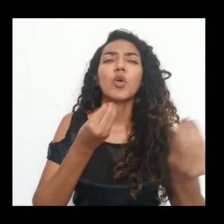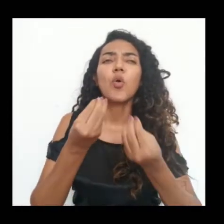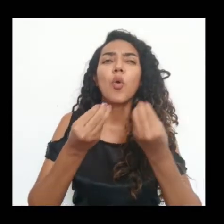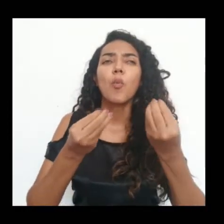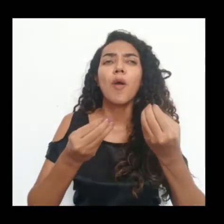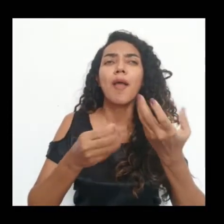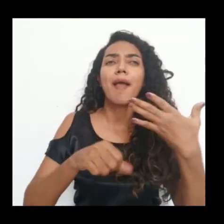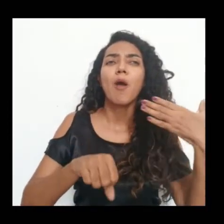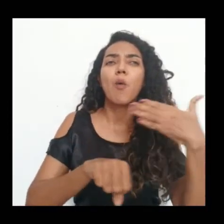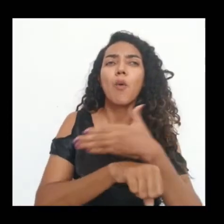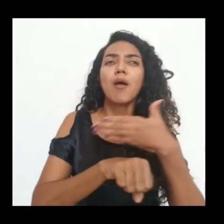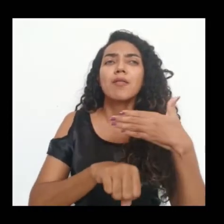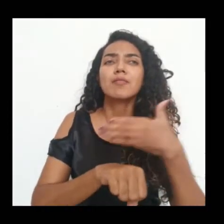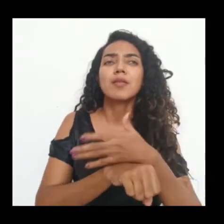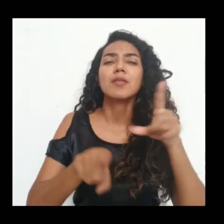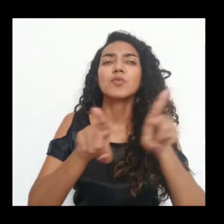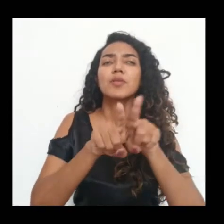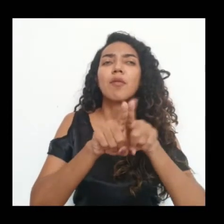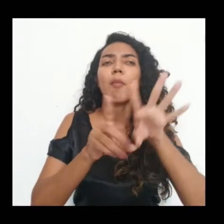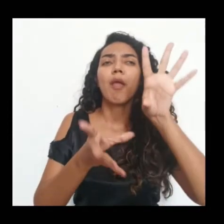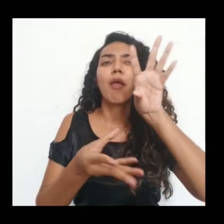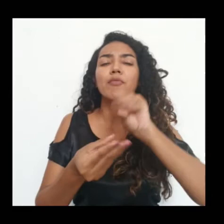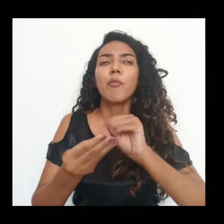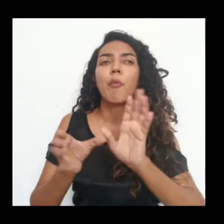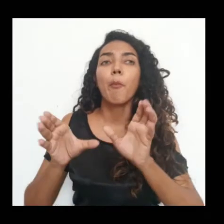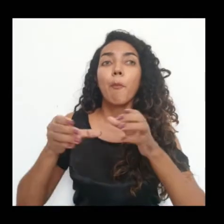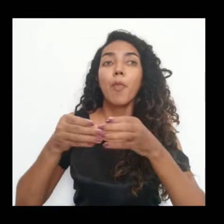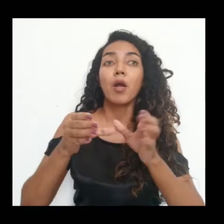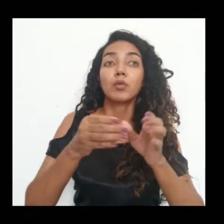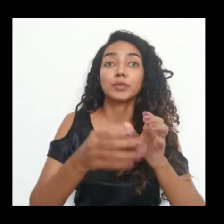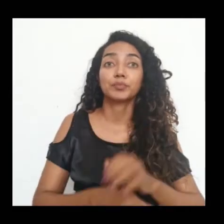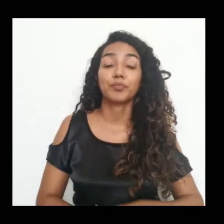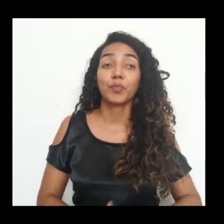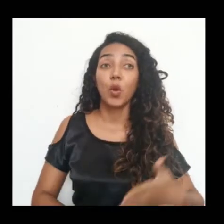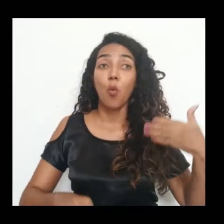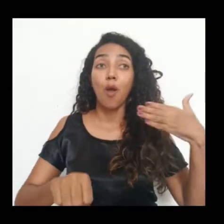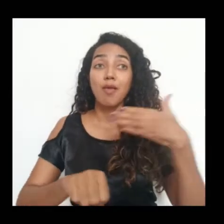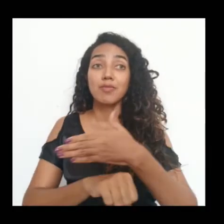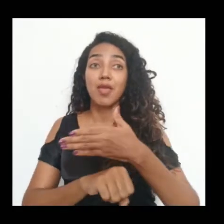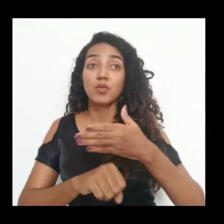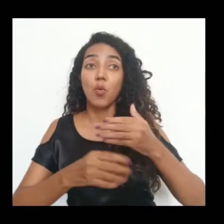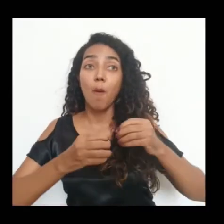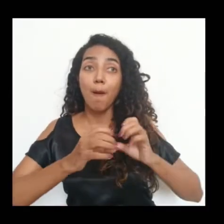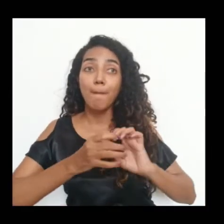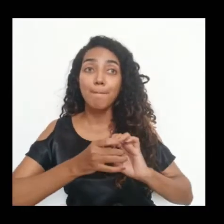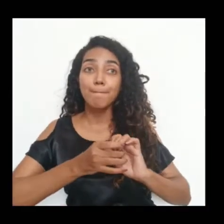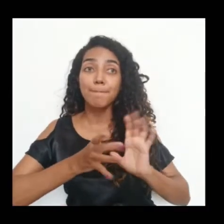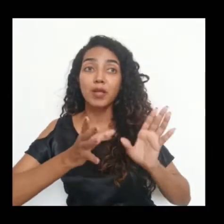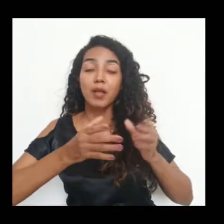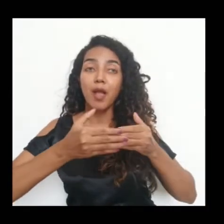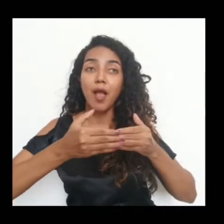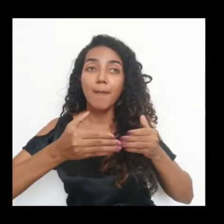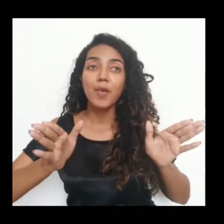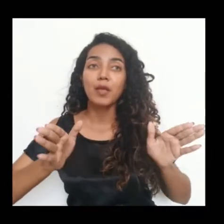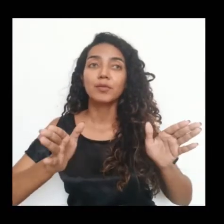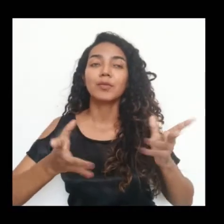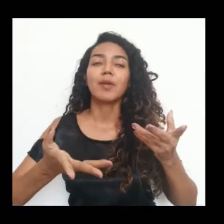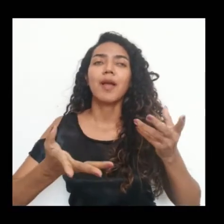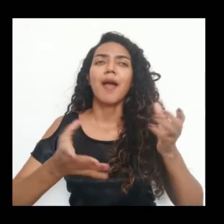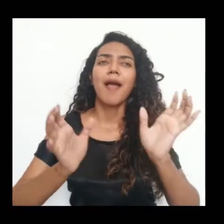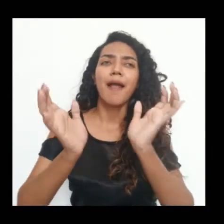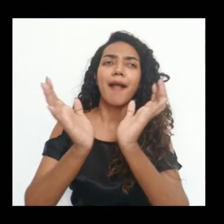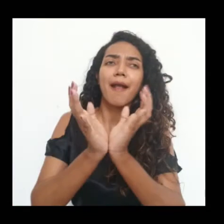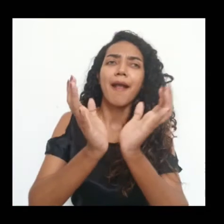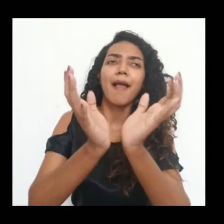recapitular, para o nível de acesso público, ou seja, as classes, os métodos e atributos que